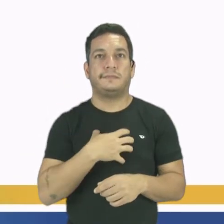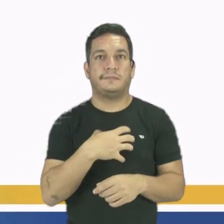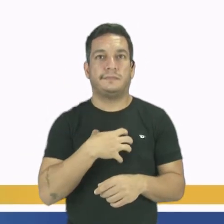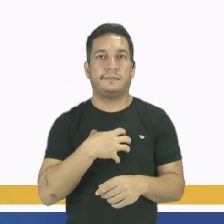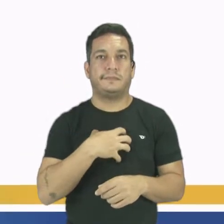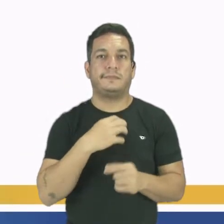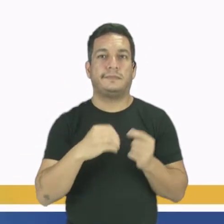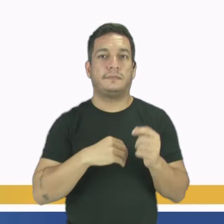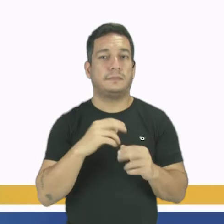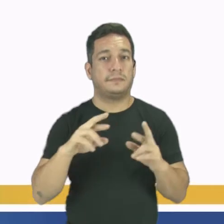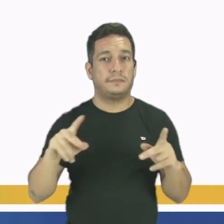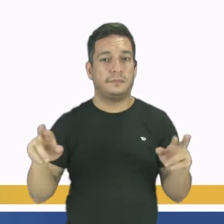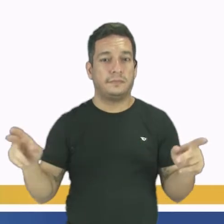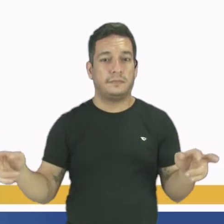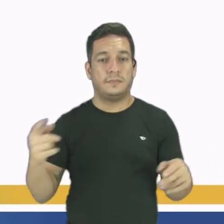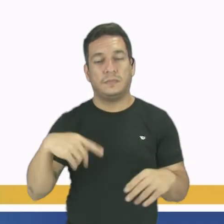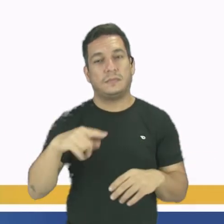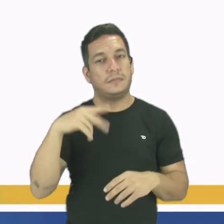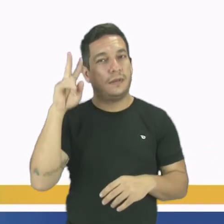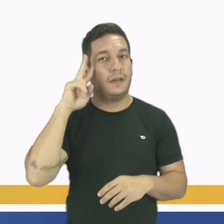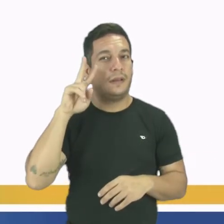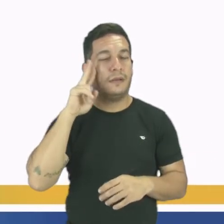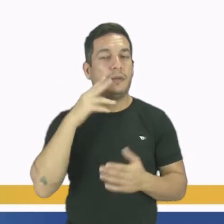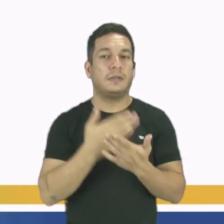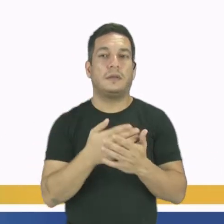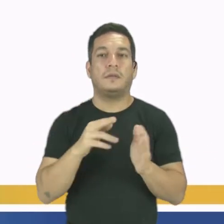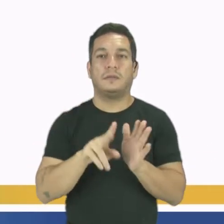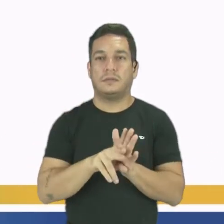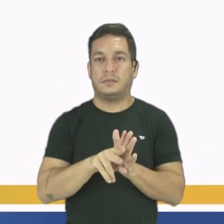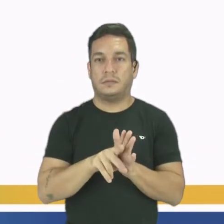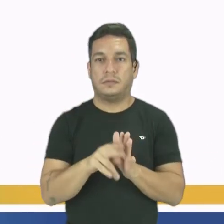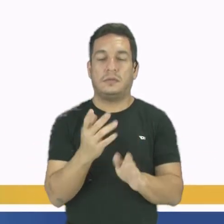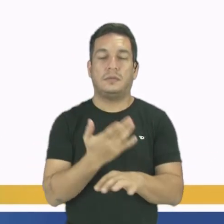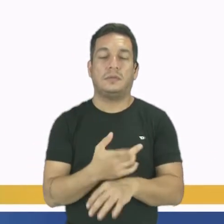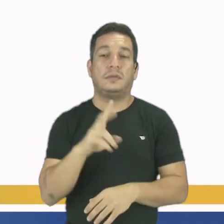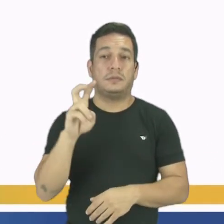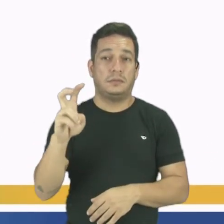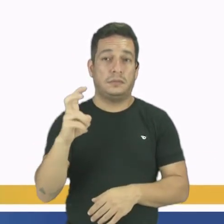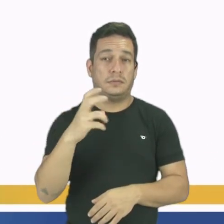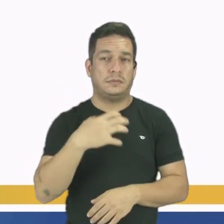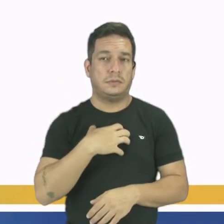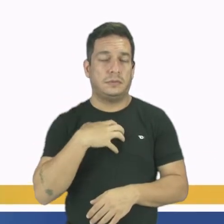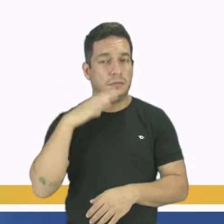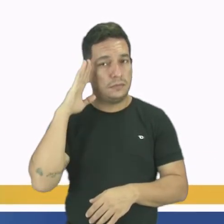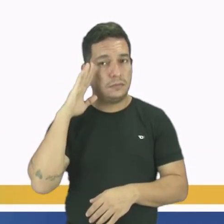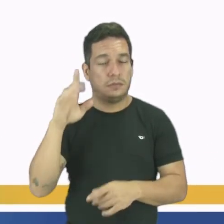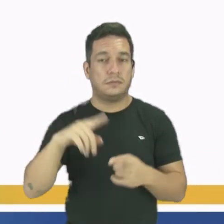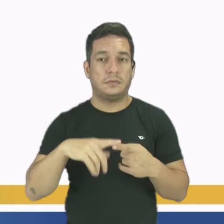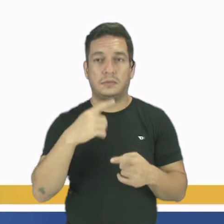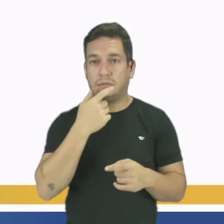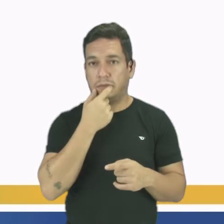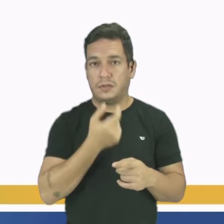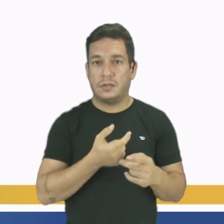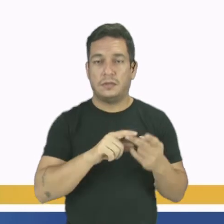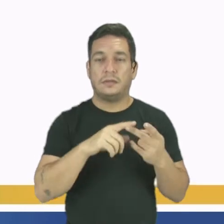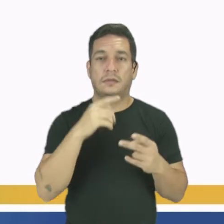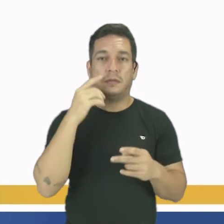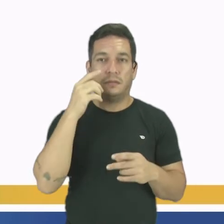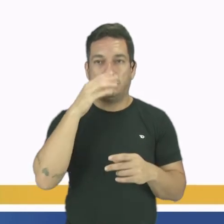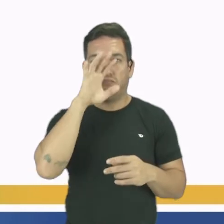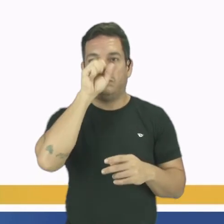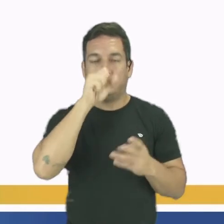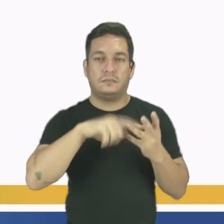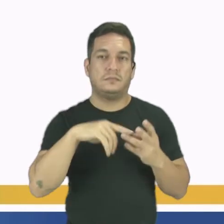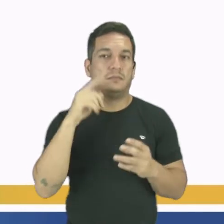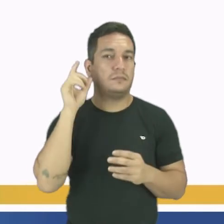de sentidos diferentes. Vocês devem lembrar das aulas de biologia que nós temos 5 sentidos principais. O tato, o olfato, o